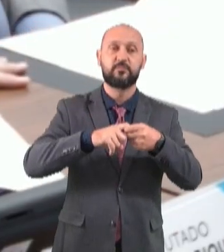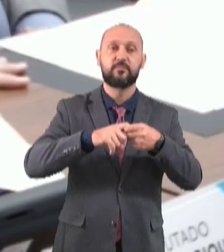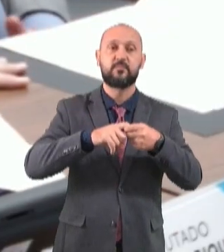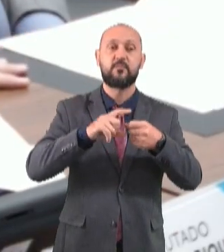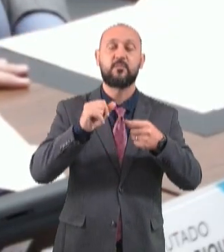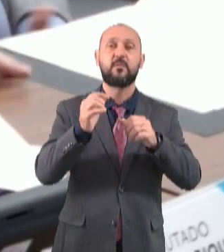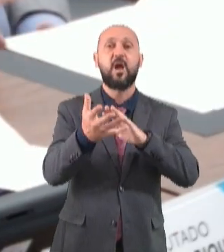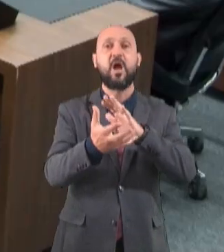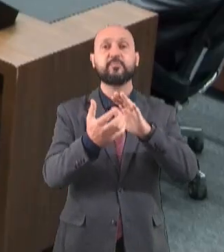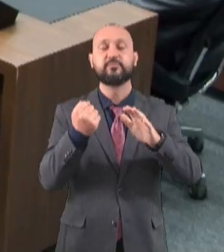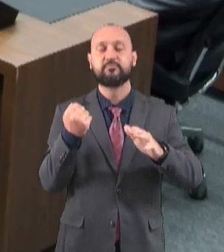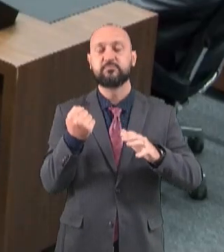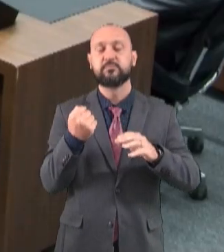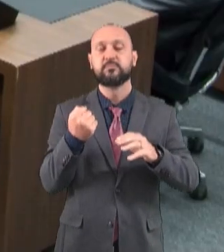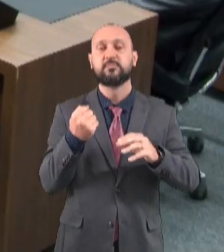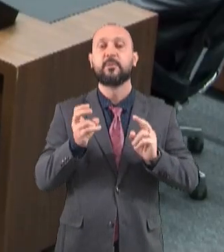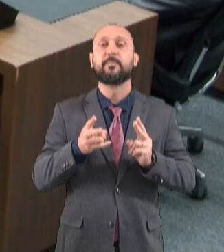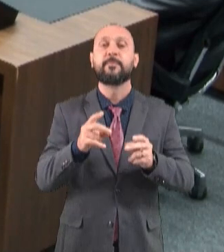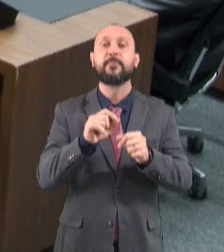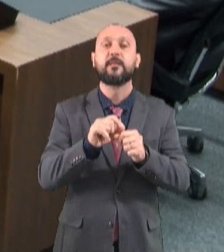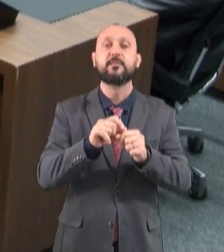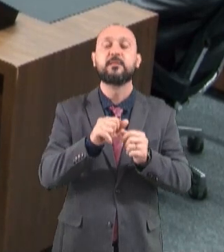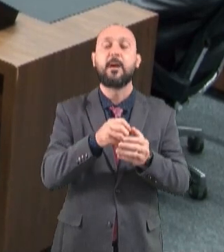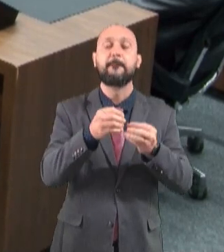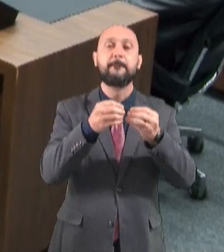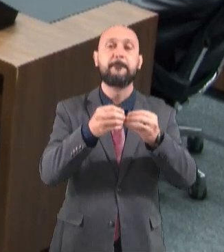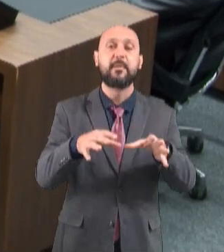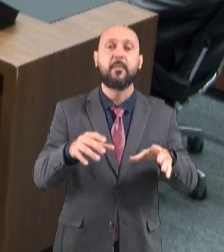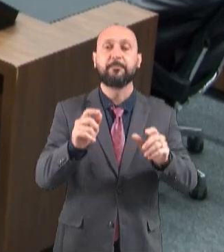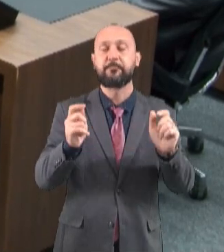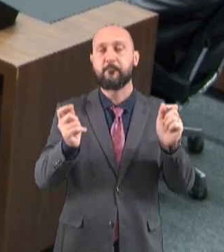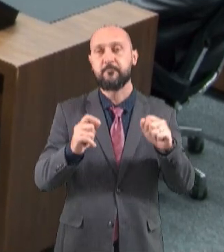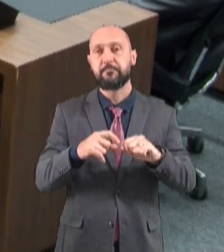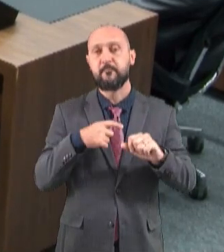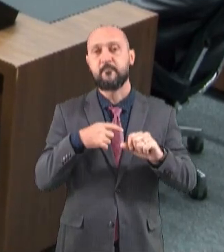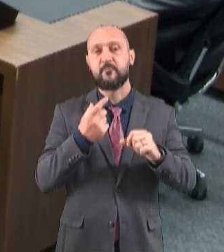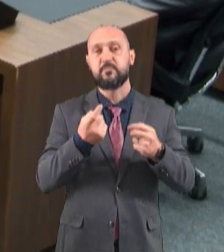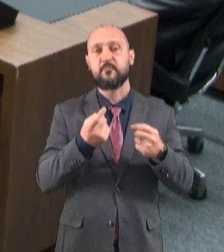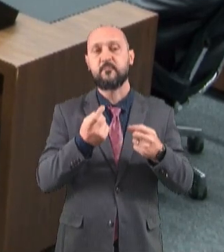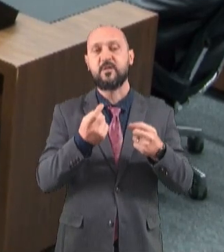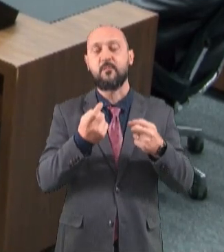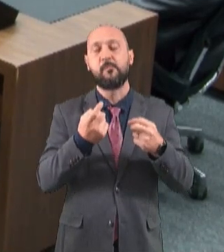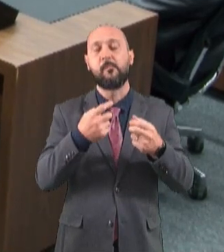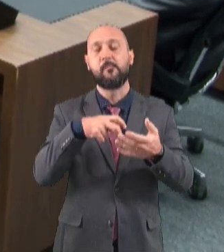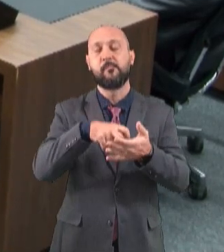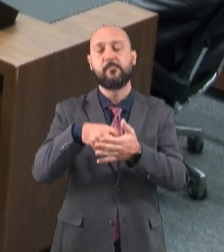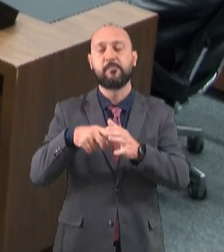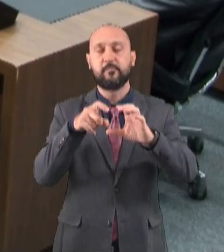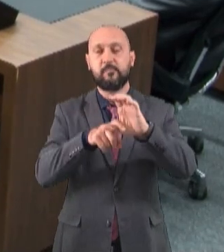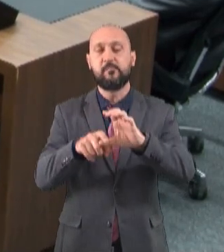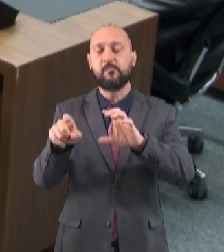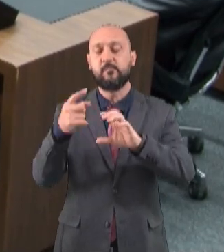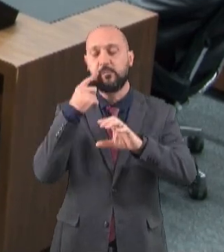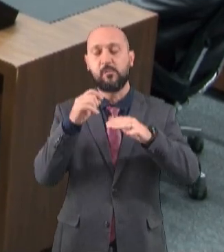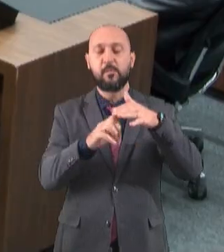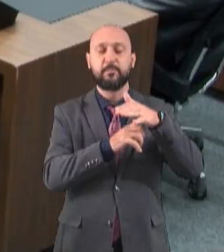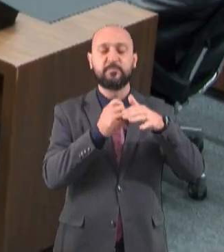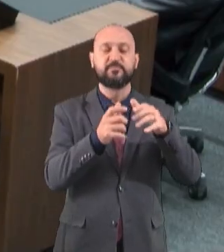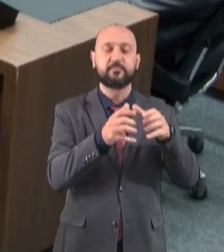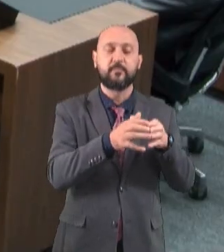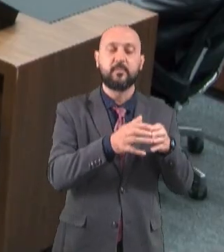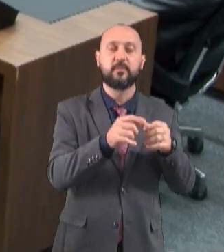o incentivo fiscal, continua condenando na condição de devedor, quanto mais o empresário, o cara lá da